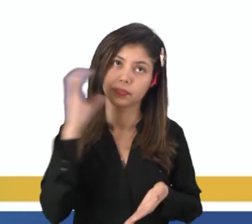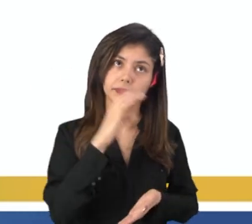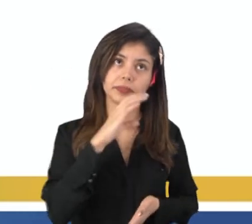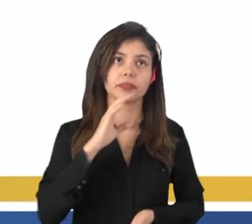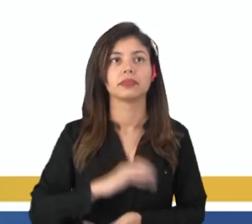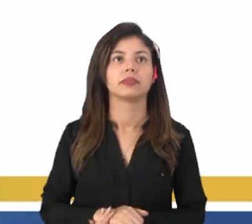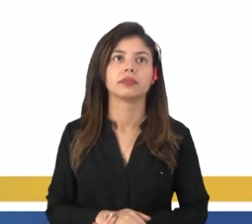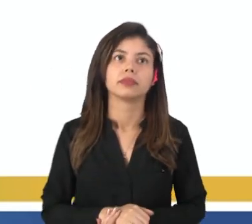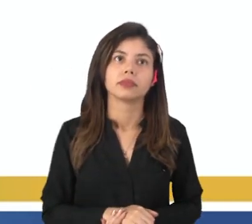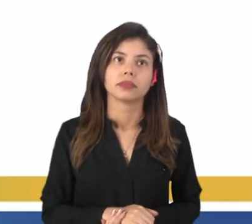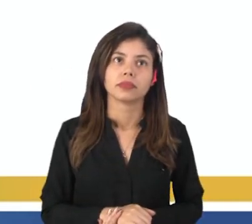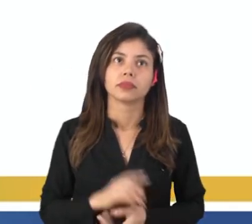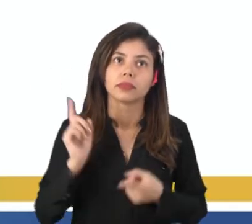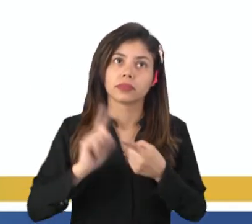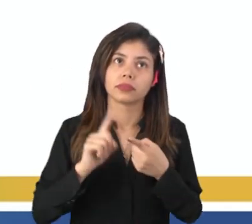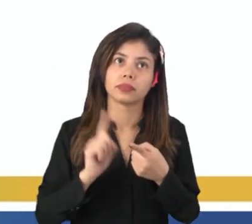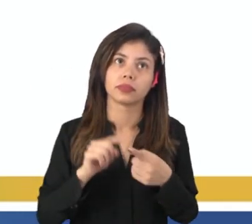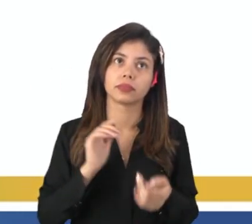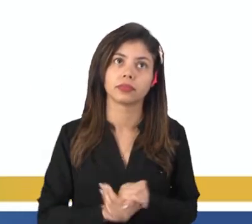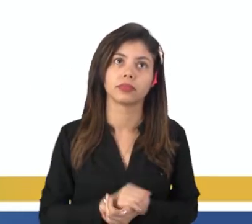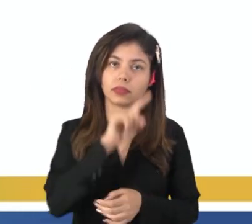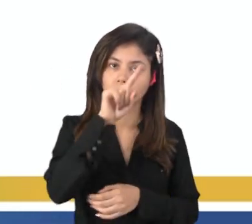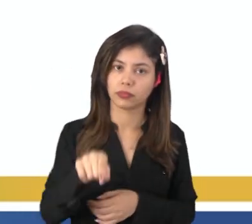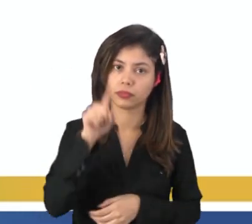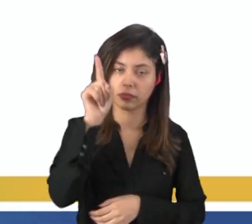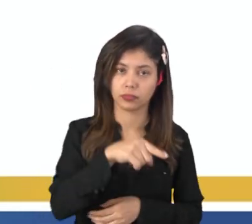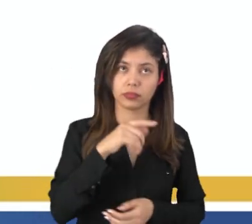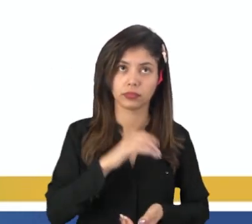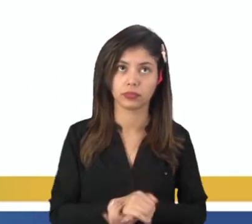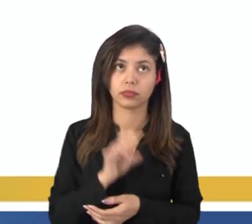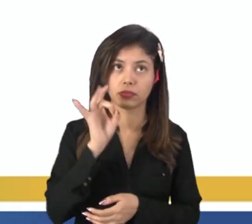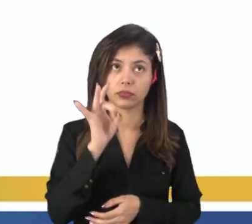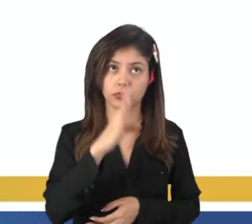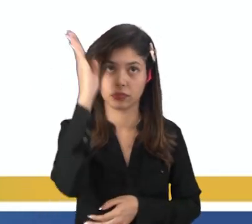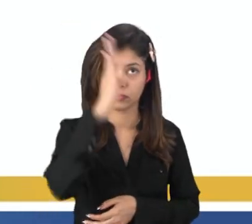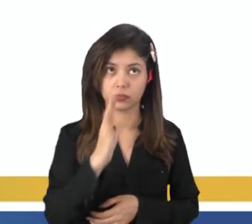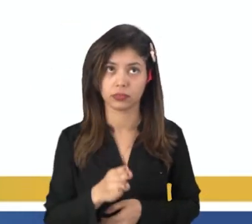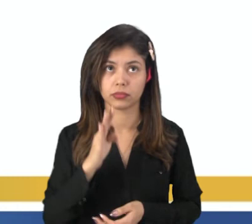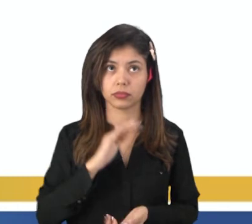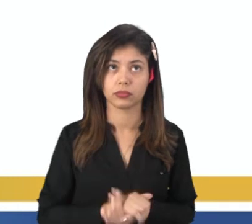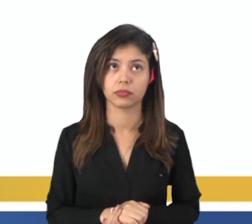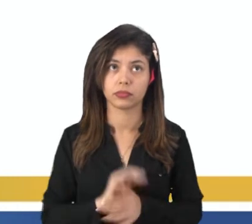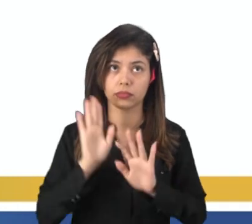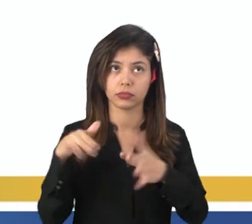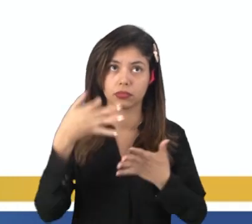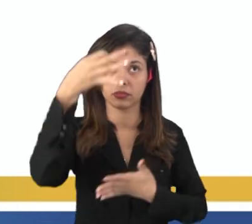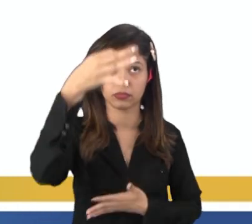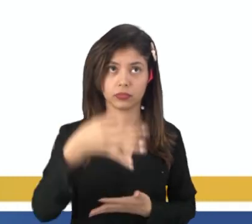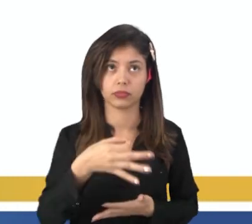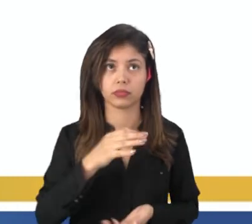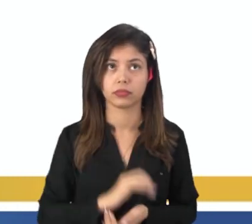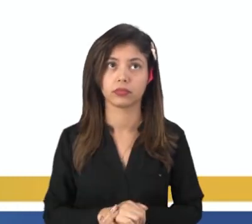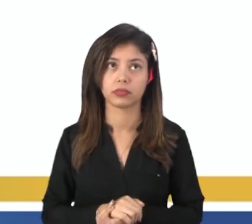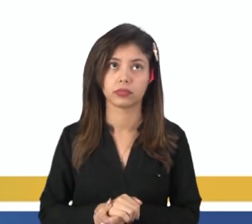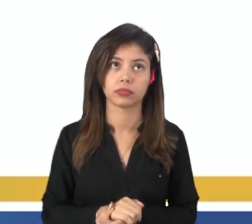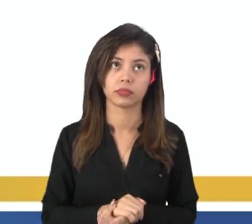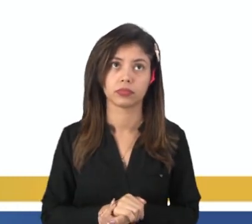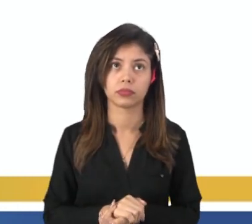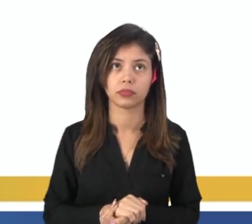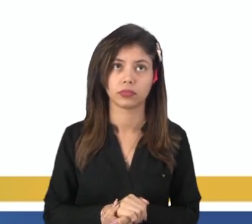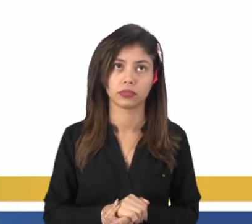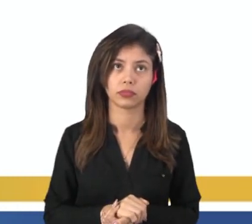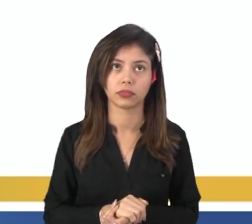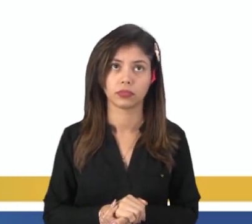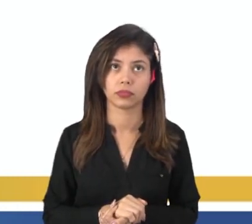rápido, tá? Questão número 1. Marque a alternativa que contém somente biomas brasileiros. Qual alternativa contém somente biomas